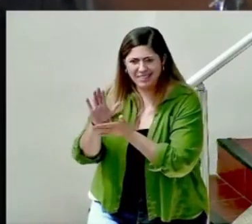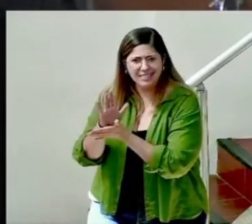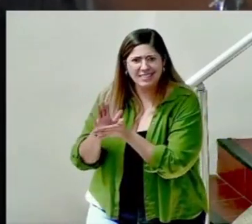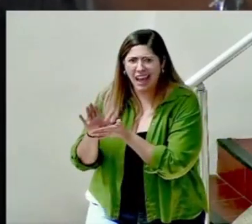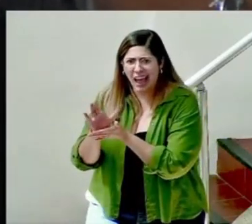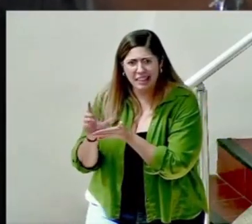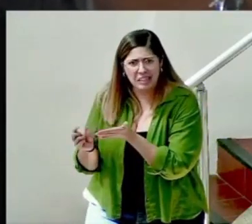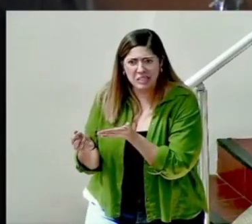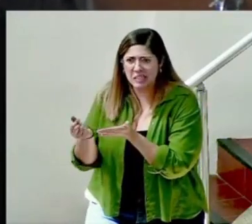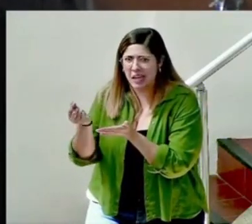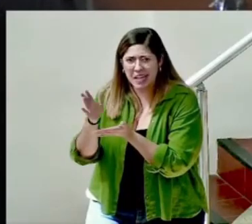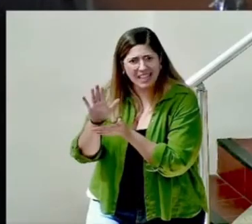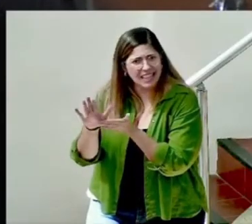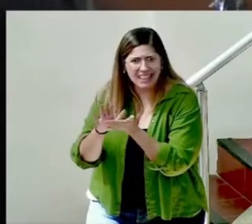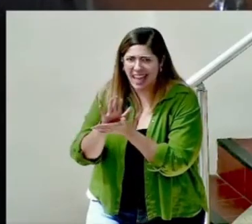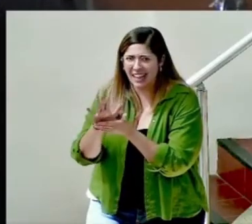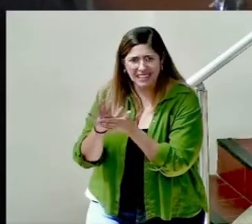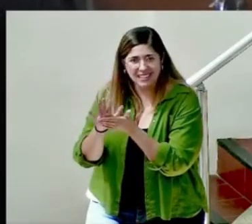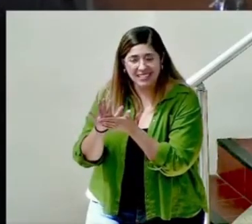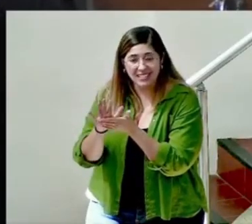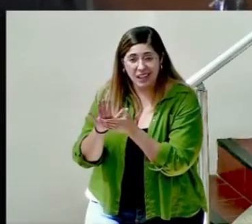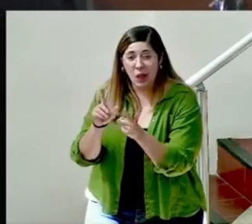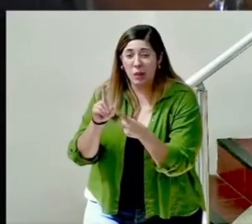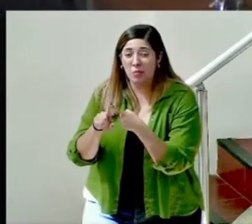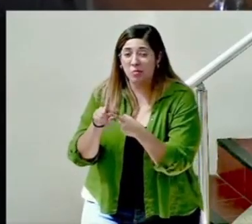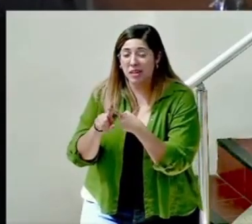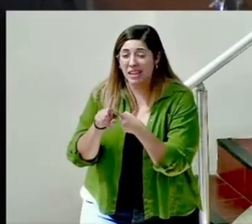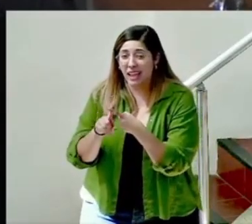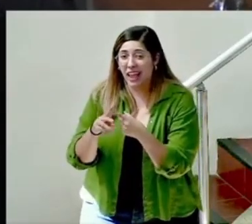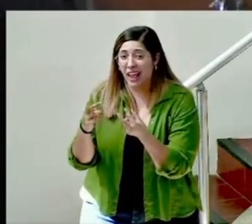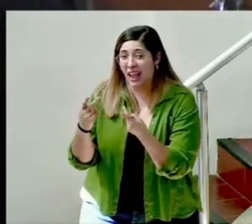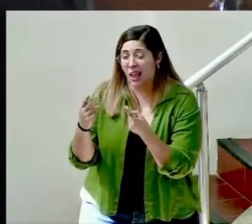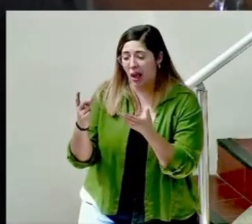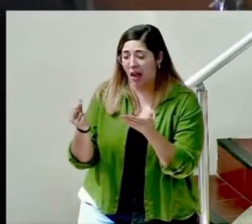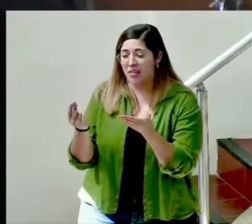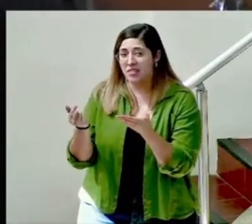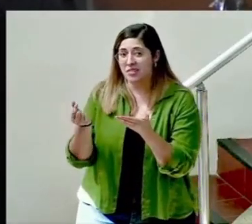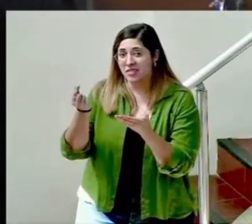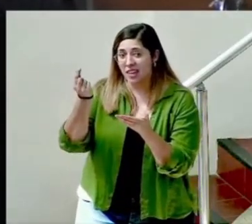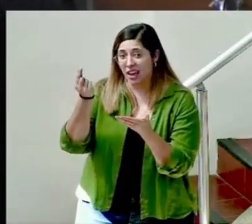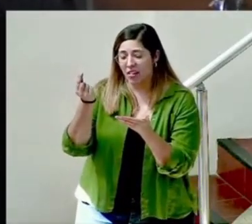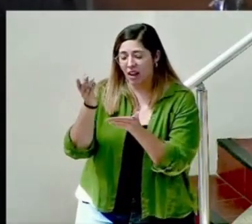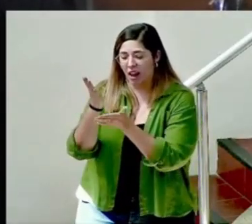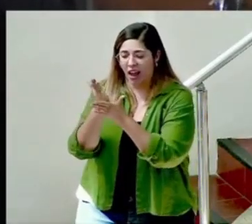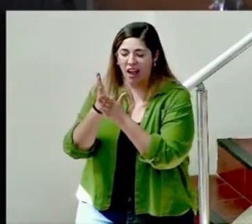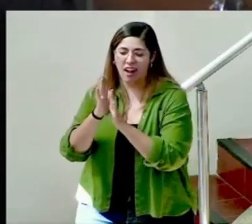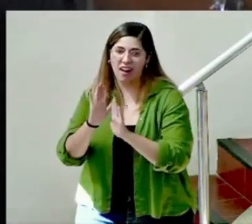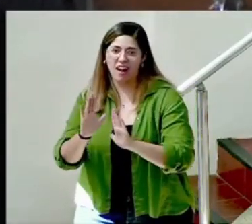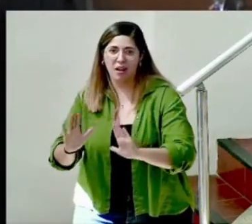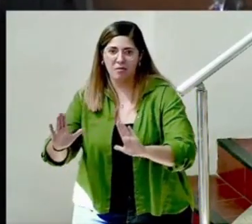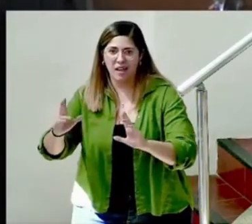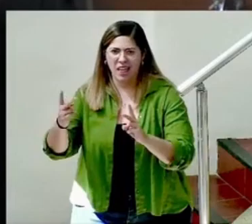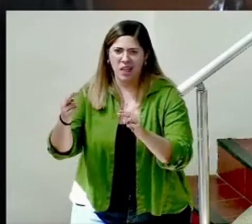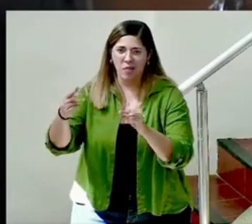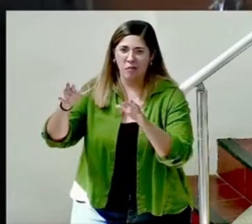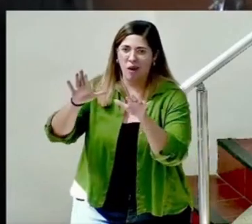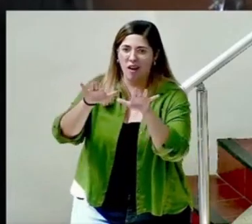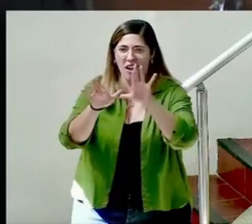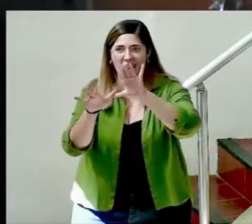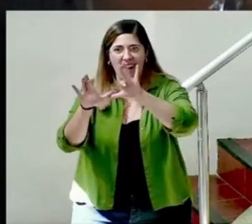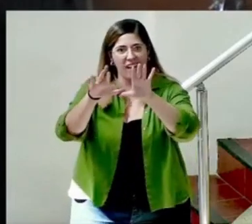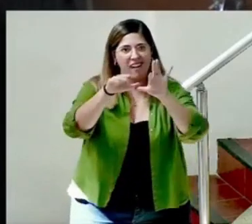Porque certamente a riqueza criará asas, como a águia que voa pelos céus.